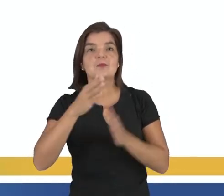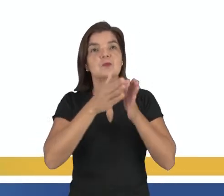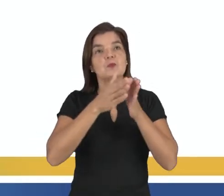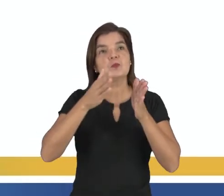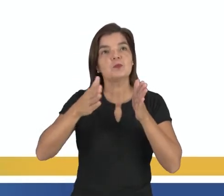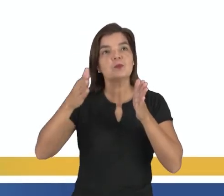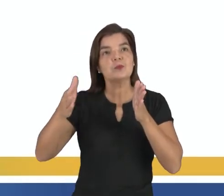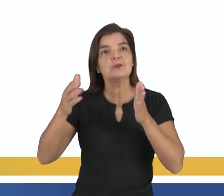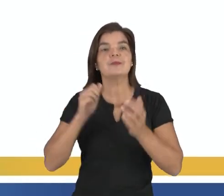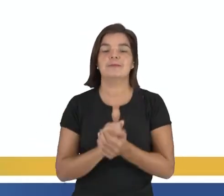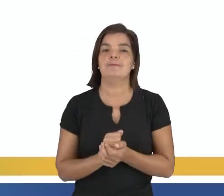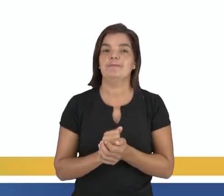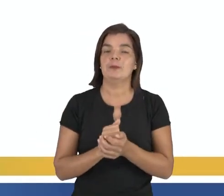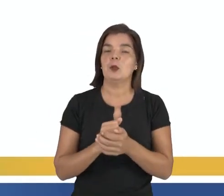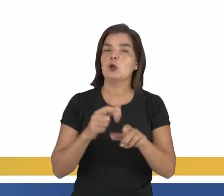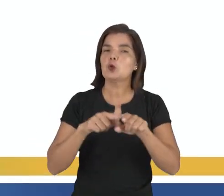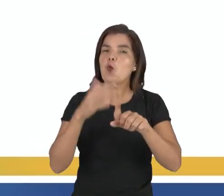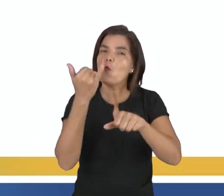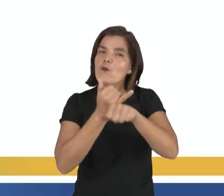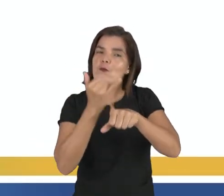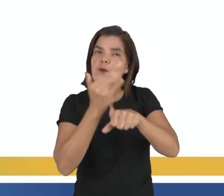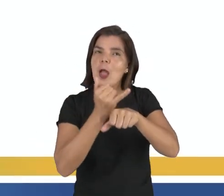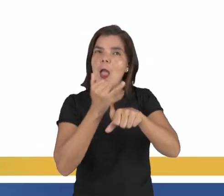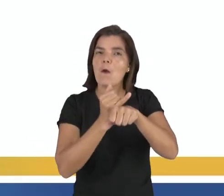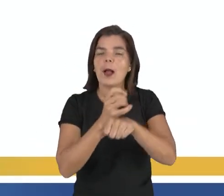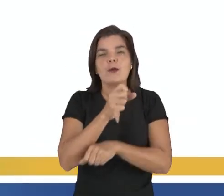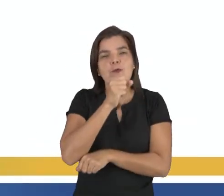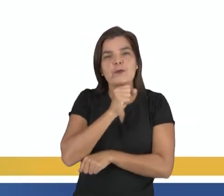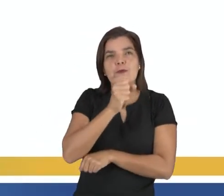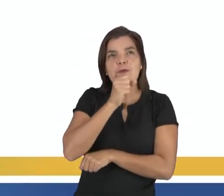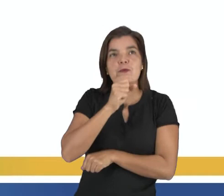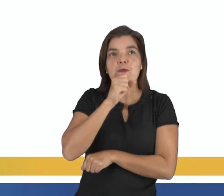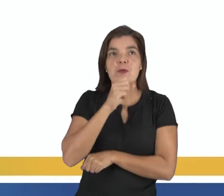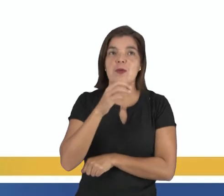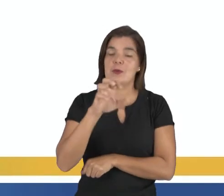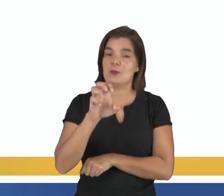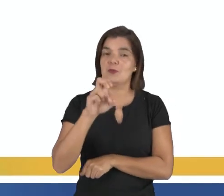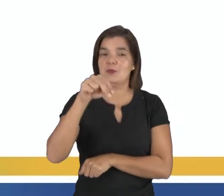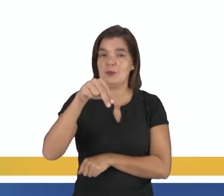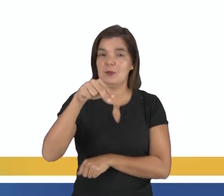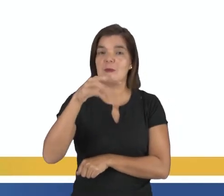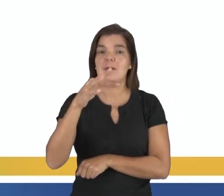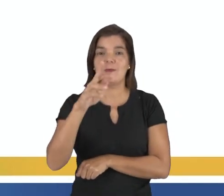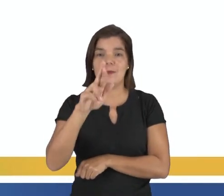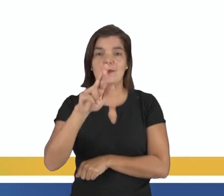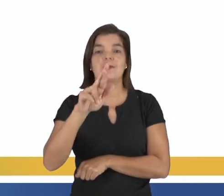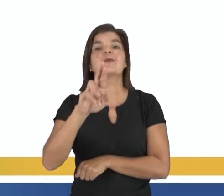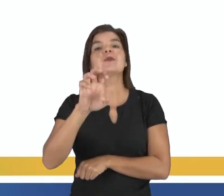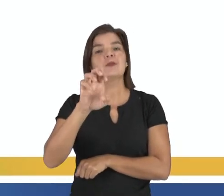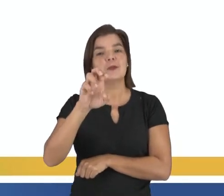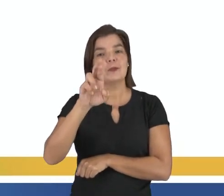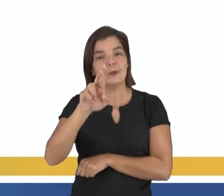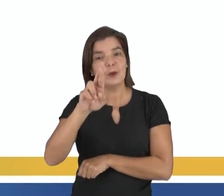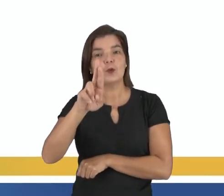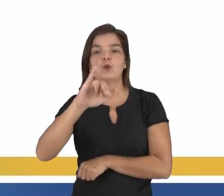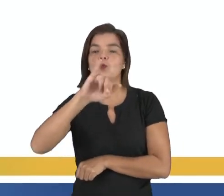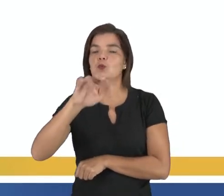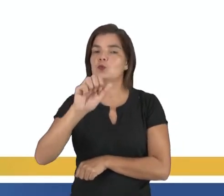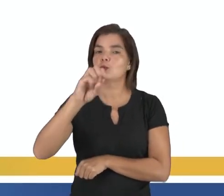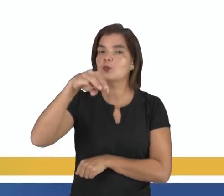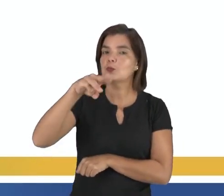de enferrujamento. Então, nós temos aqui uma reação que é bem comum no nosso dia a dia, que é uma reação que ocorre com